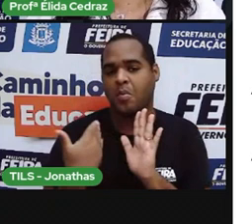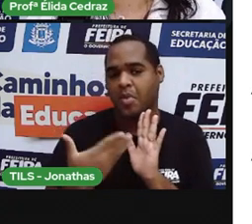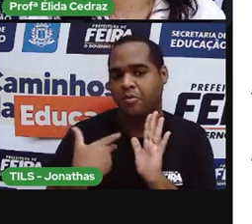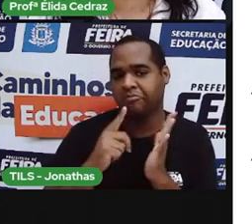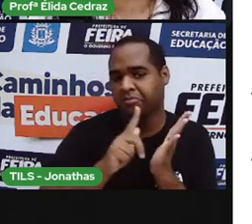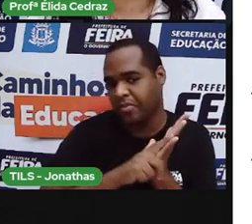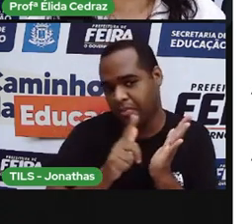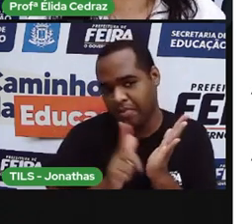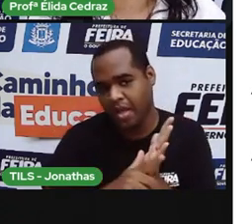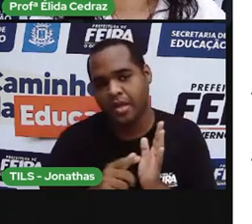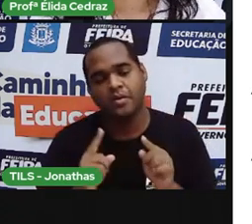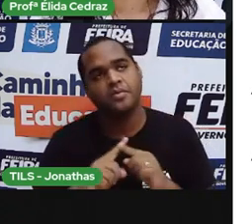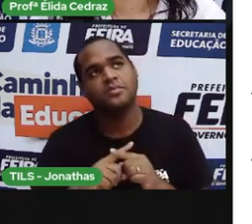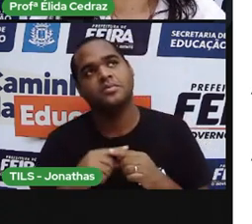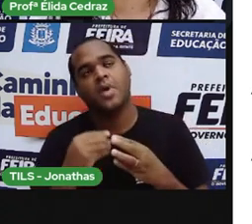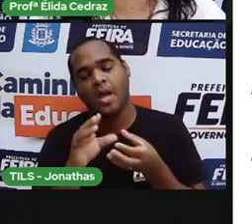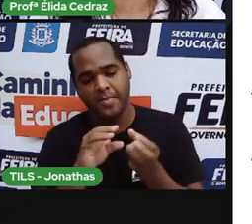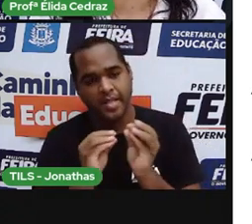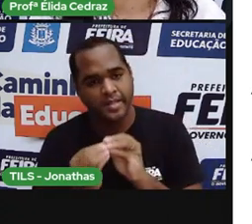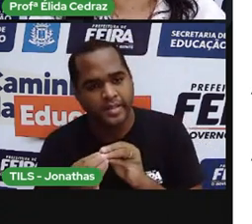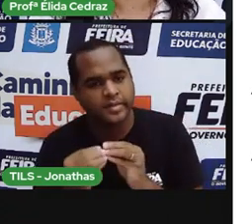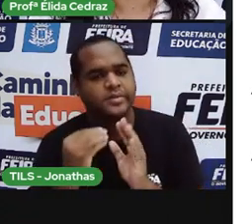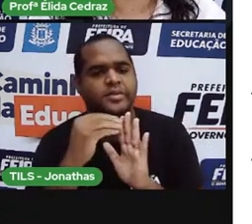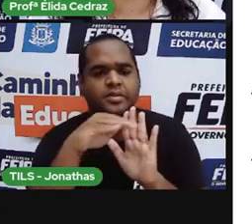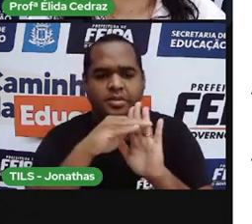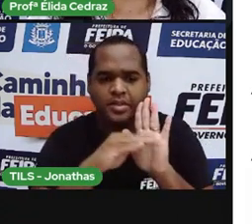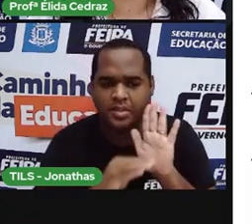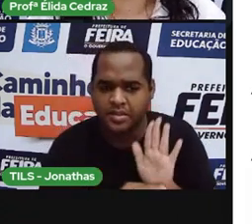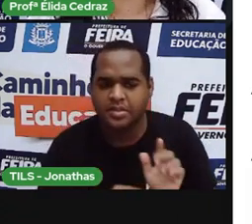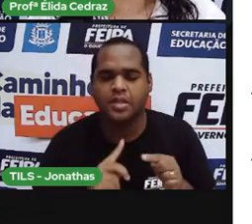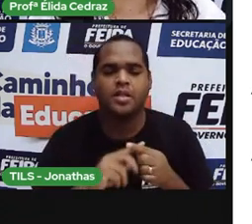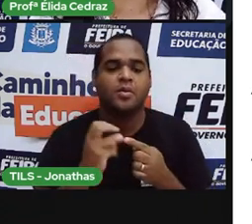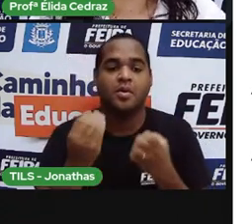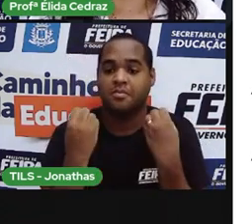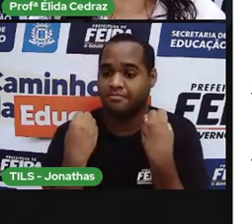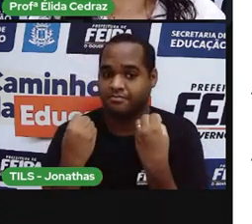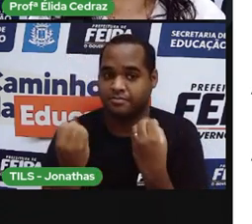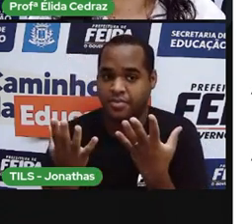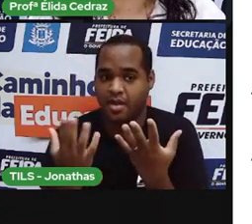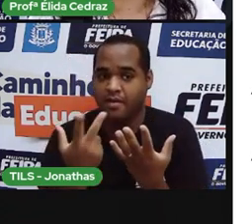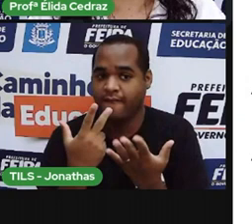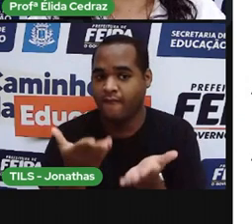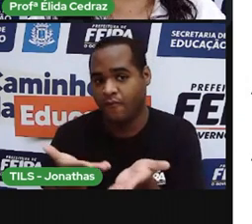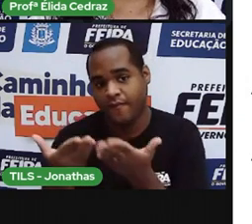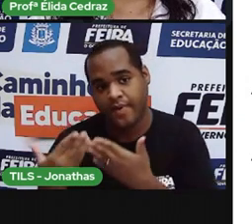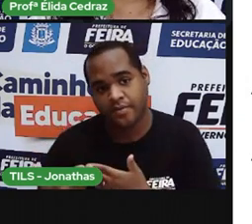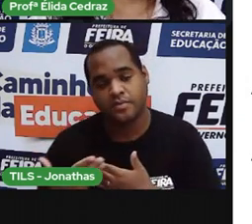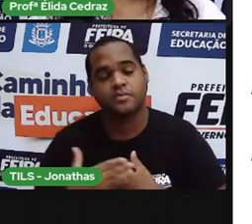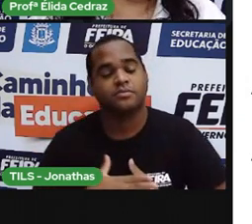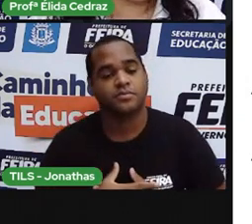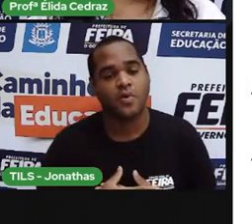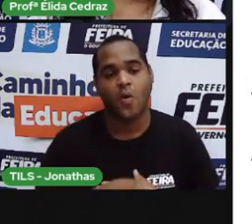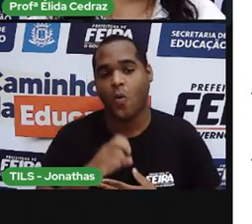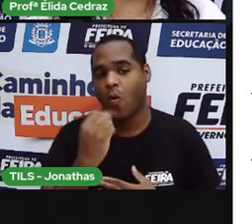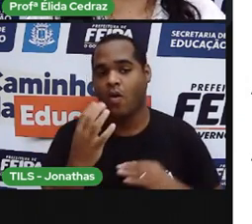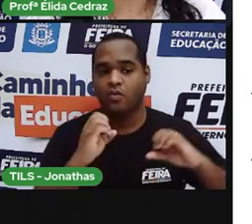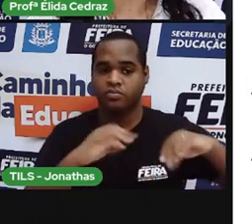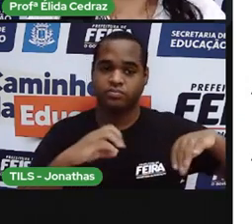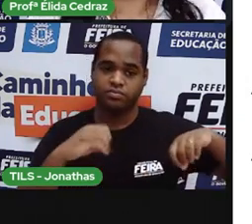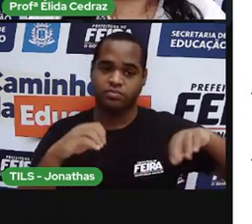papel, seja bilhete, seja uma lista, um recadinho, um convite ou